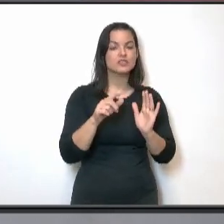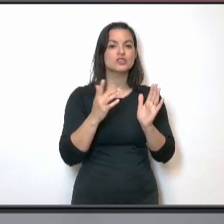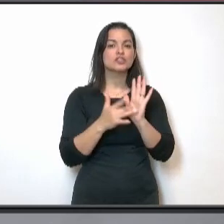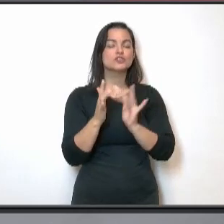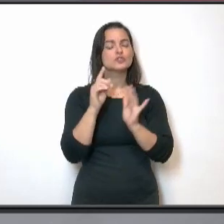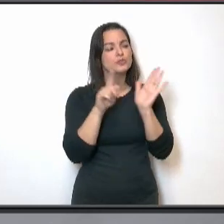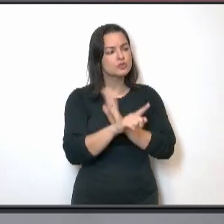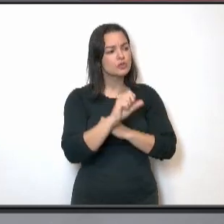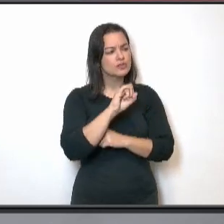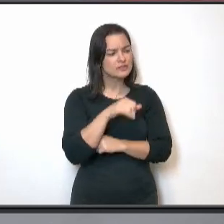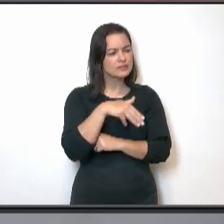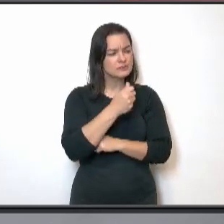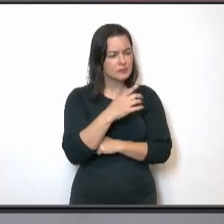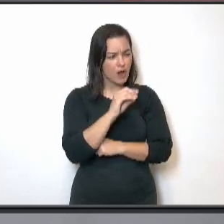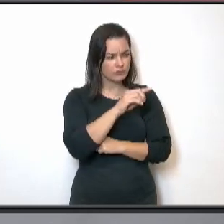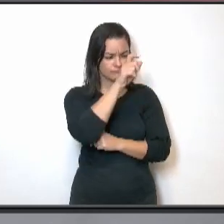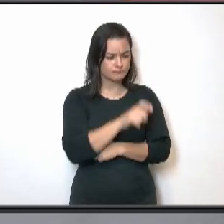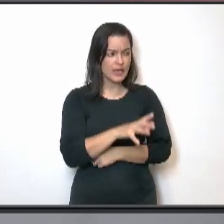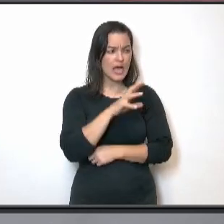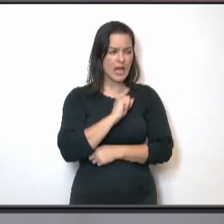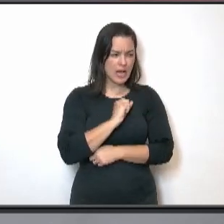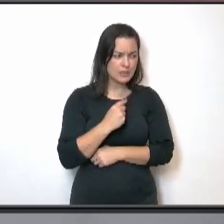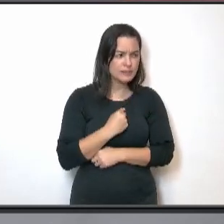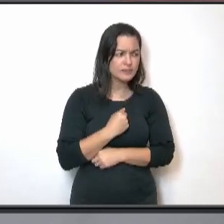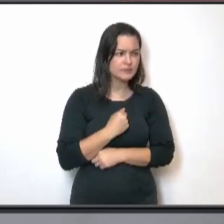João, tu me amas? Pedro